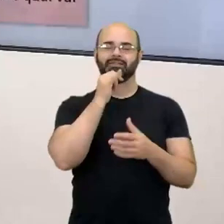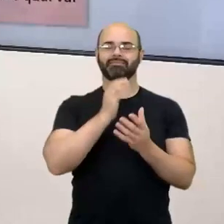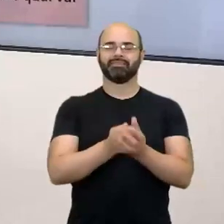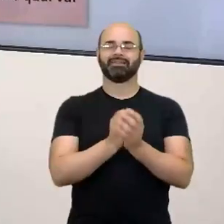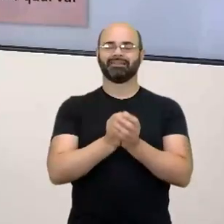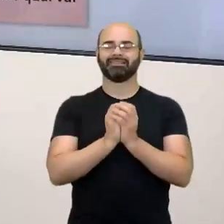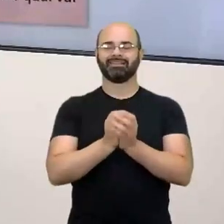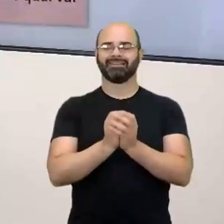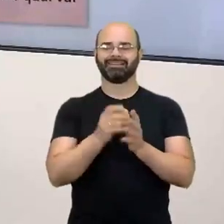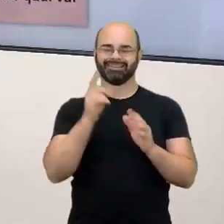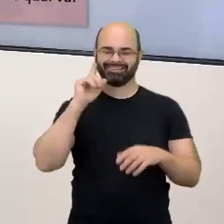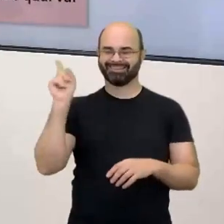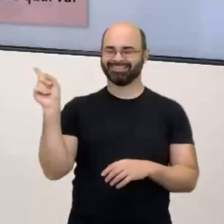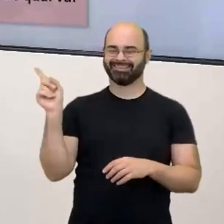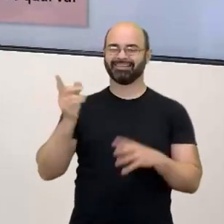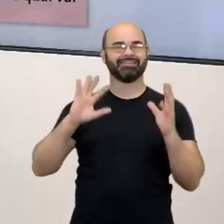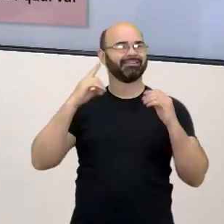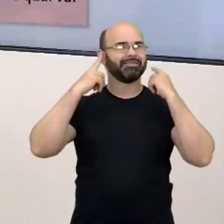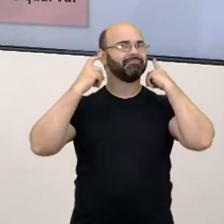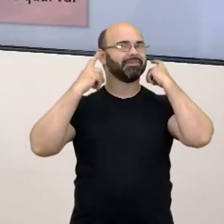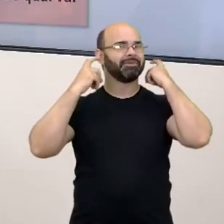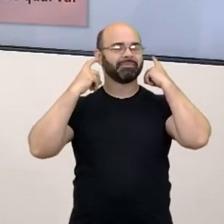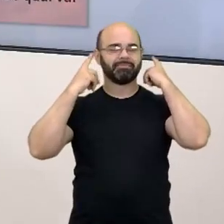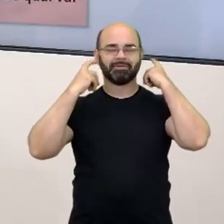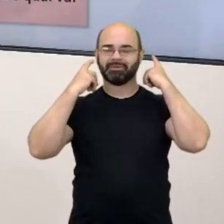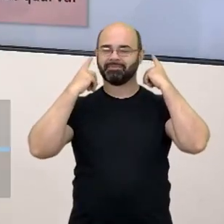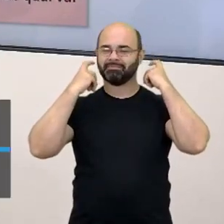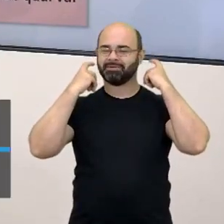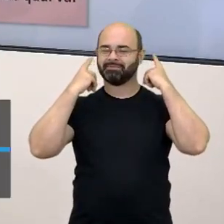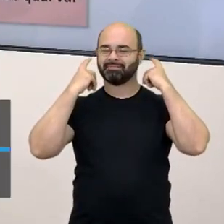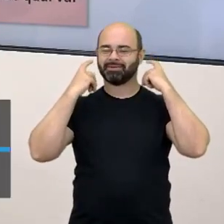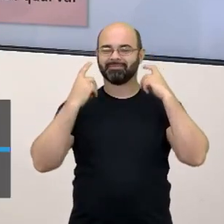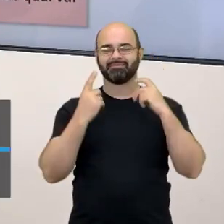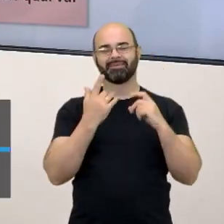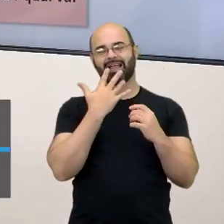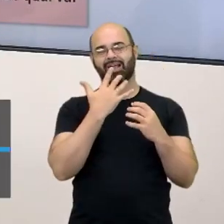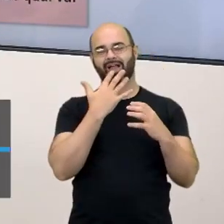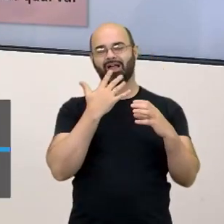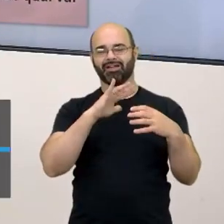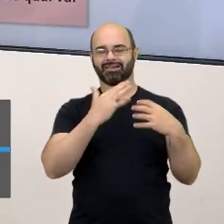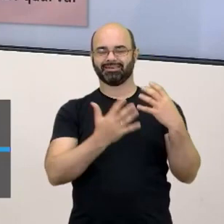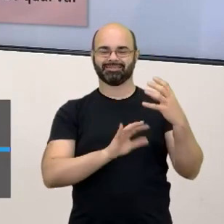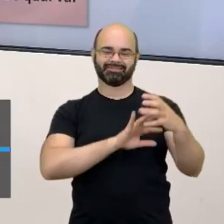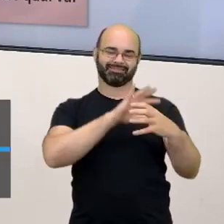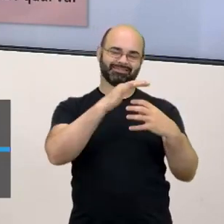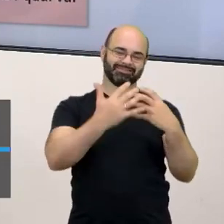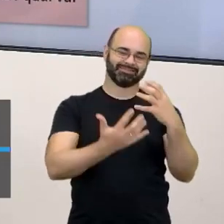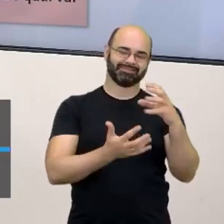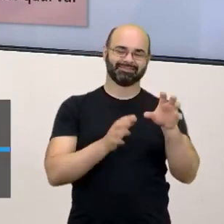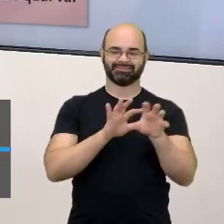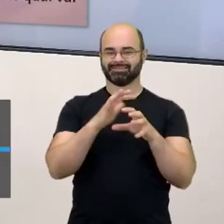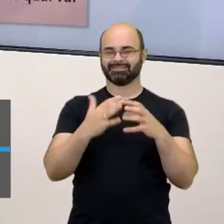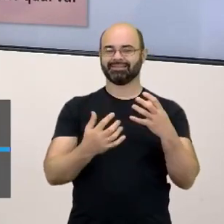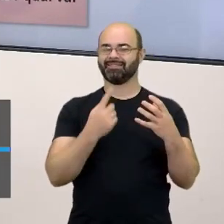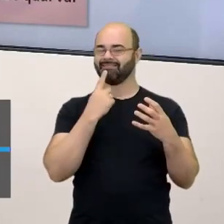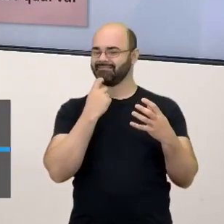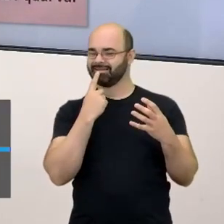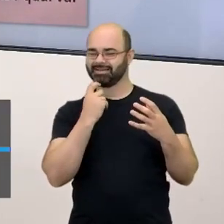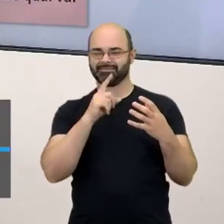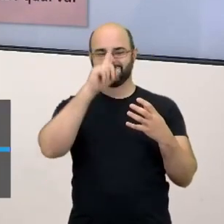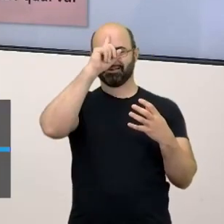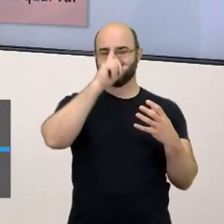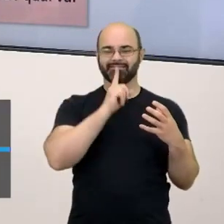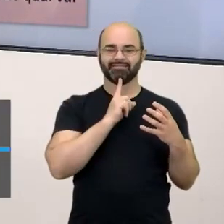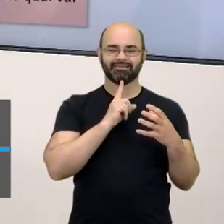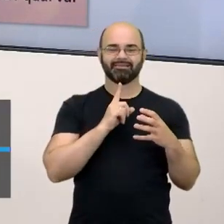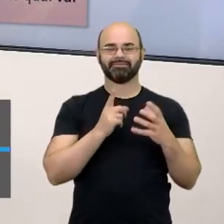mão, ó, o dado ele tem até um chocalhinho dentro aqui, ó, tá? Ele é todo colorido, esse dado, né? Todo colorido em vermelho,